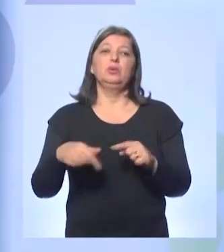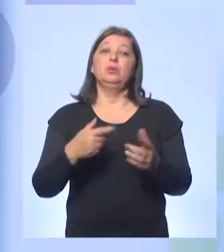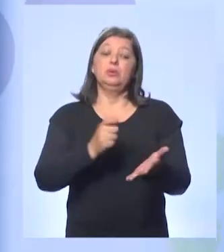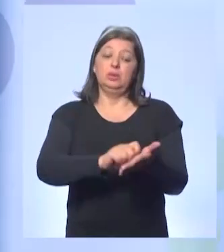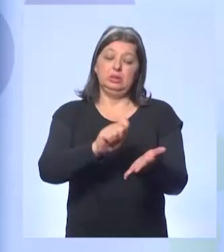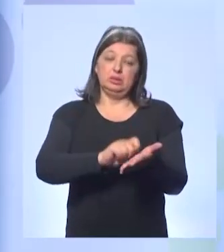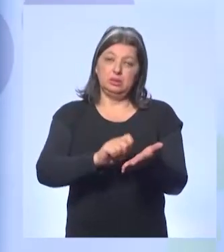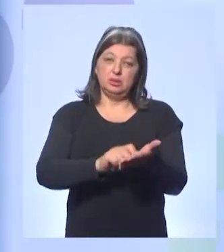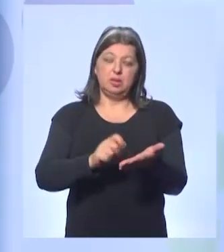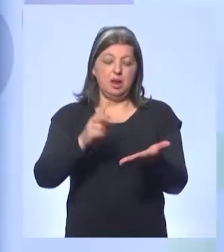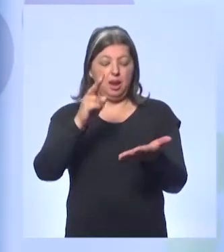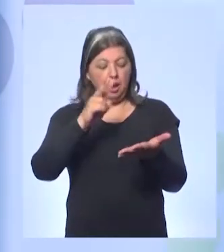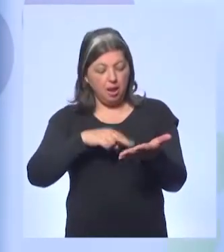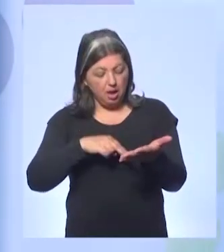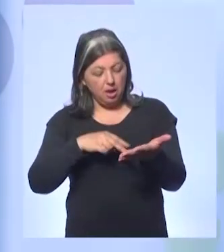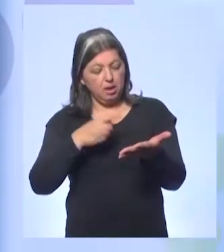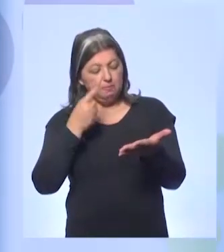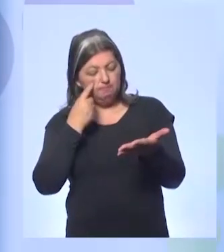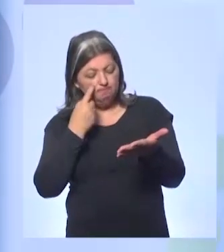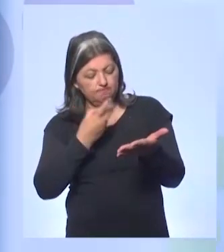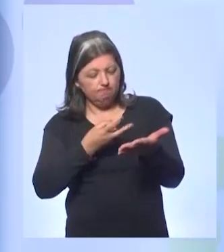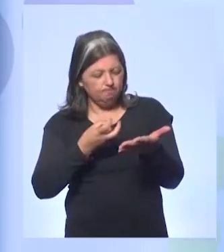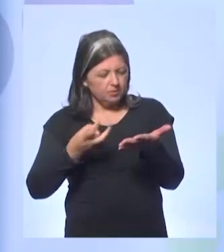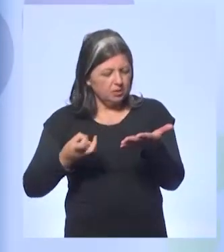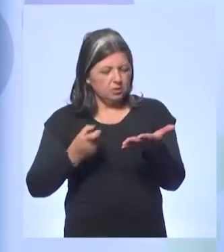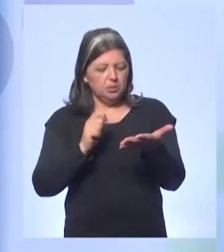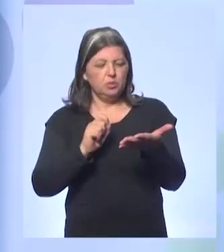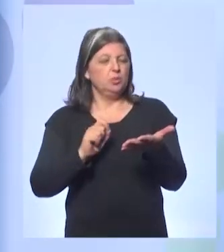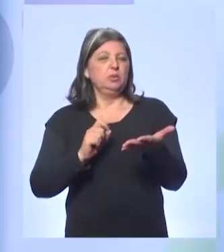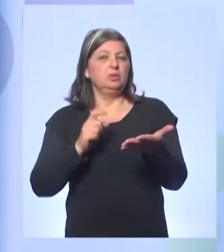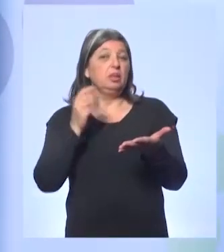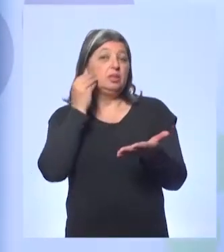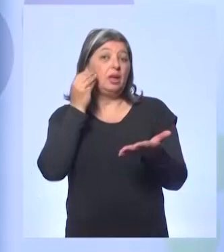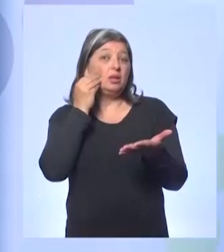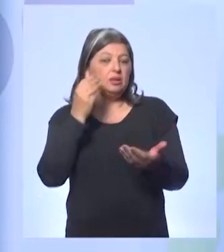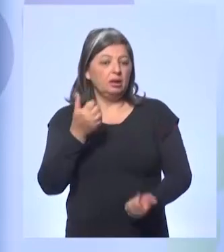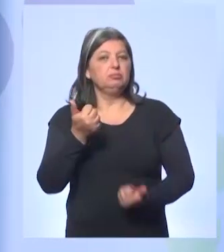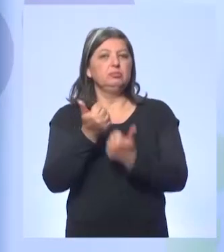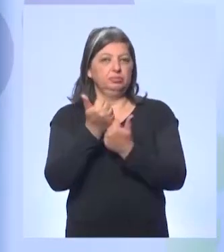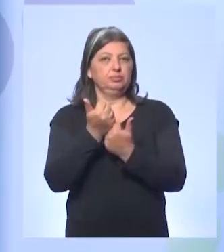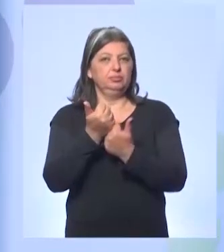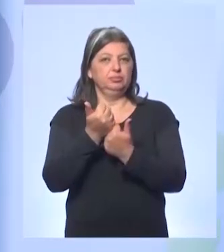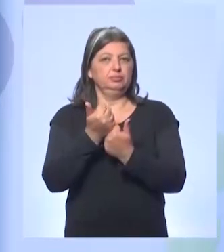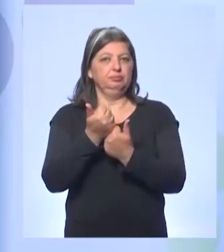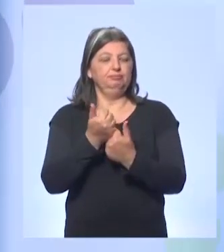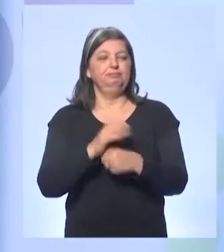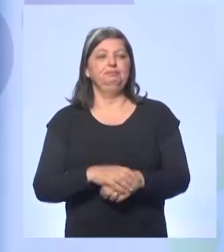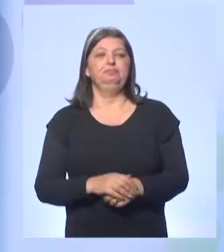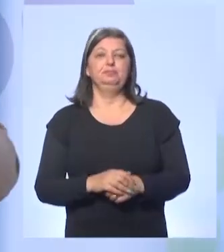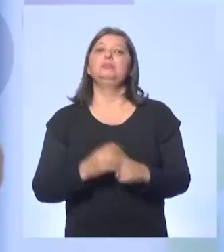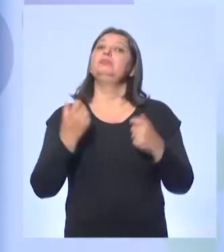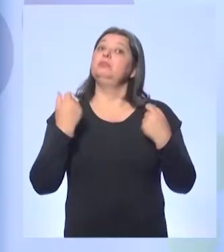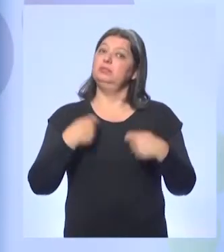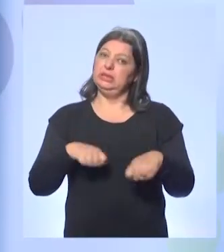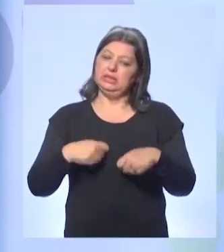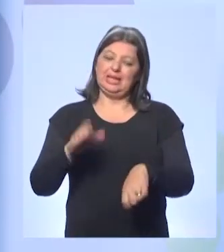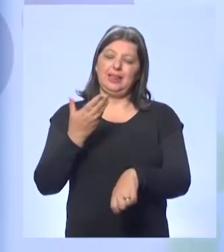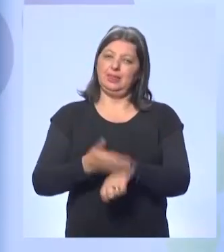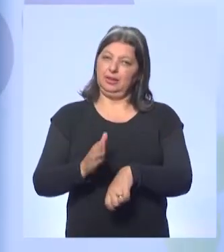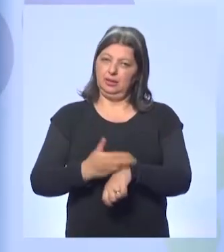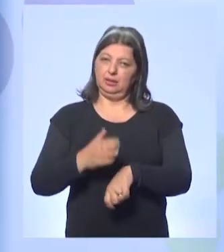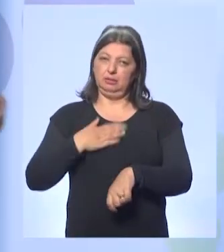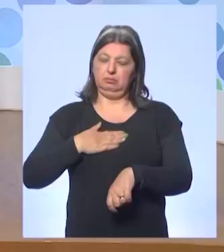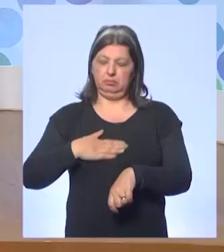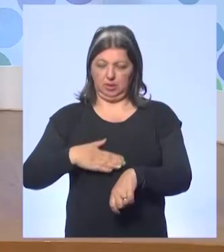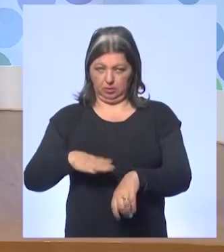escrever, reler, olhar, tentar usar esses conectivos. Uma hora vocês pegam, mas tem que treinar e tem que fazer com calma.